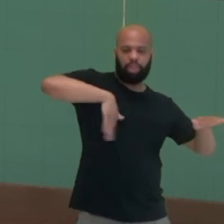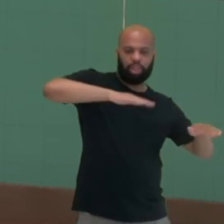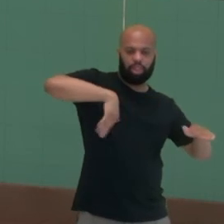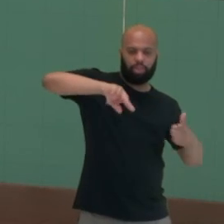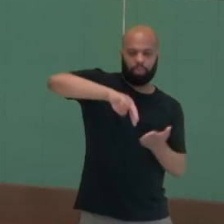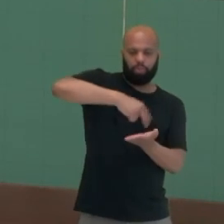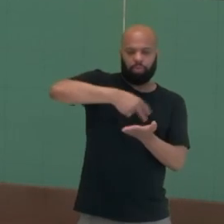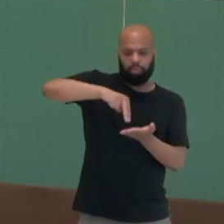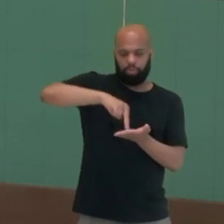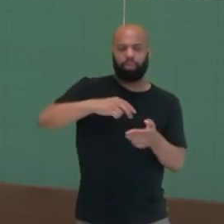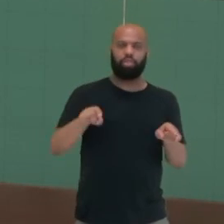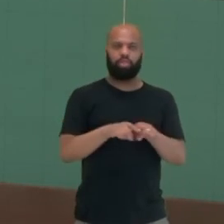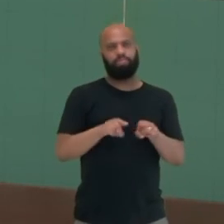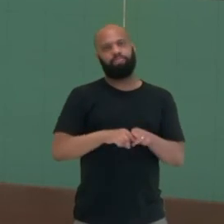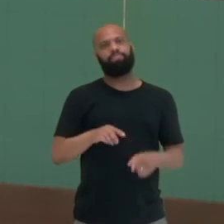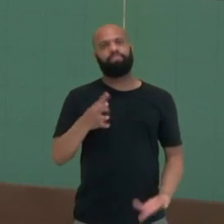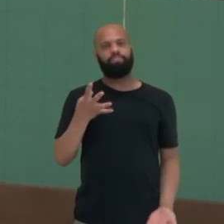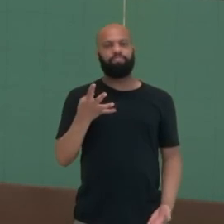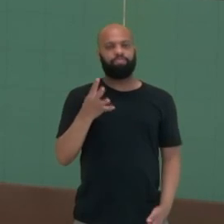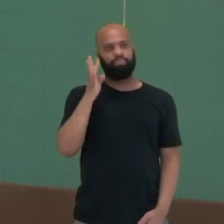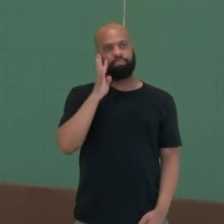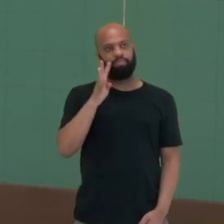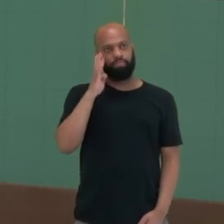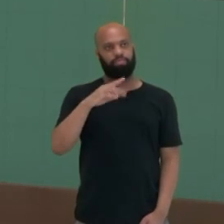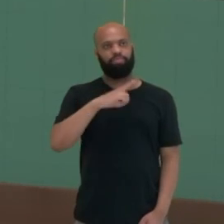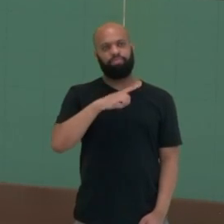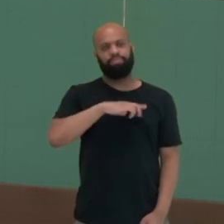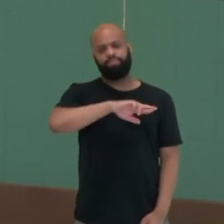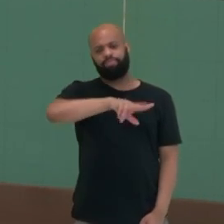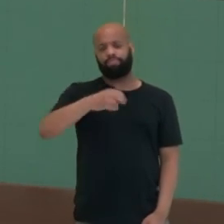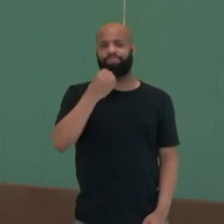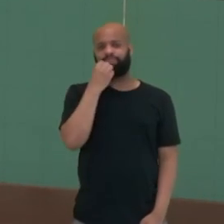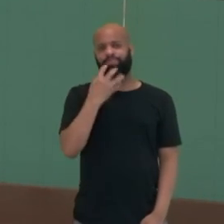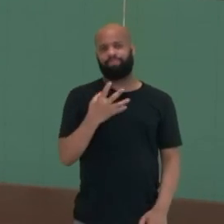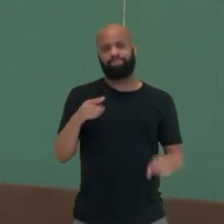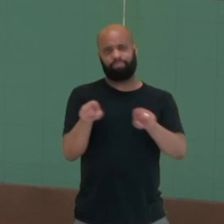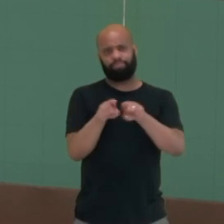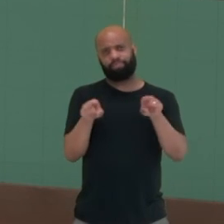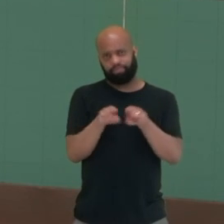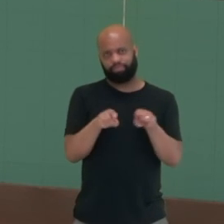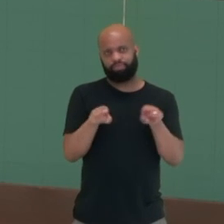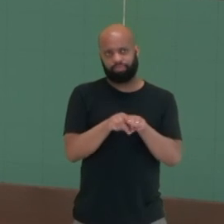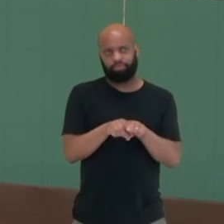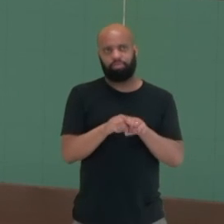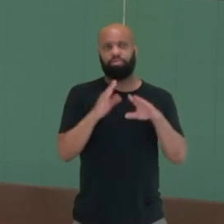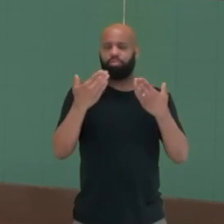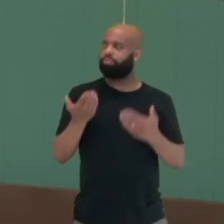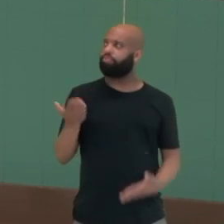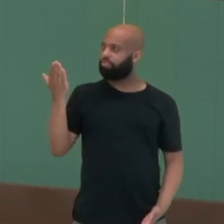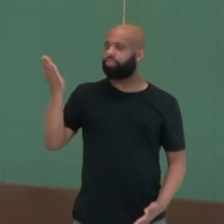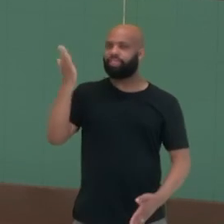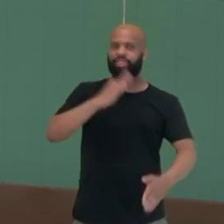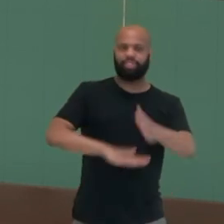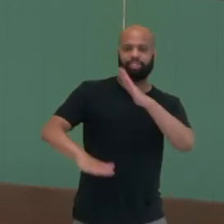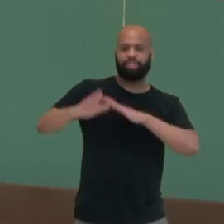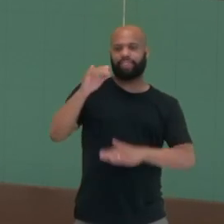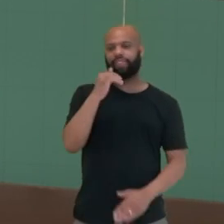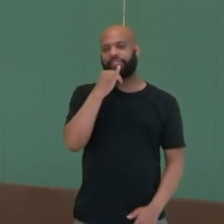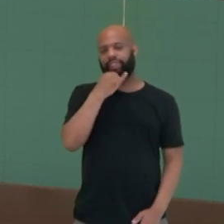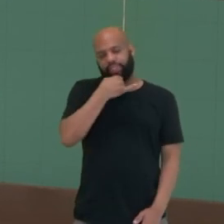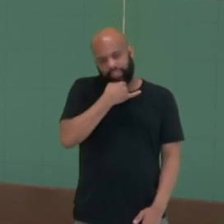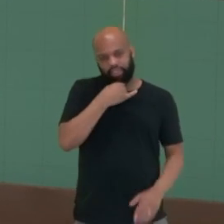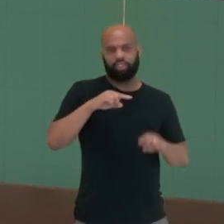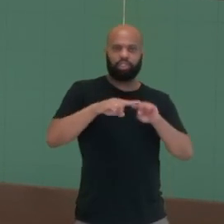muito legal essa inserção, que nós tivemos belíssimos e excelentes resultados. E no caso aqui o Karatê, infelizmente,